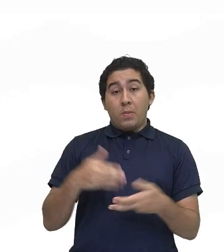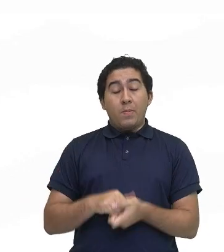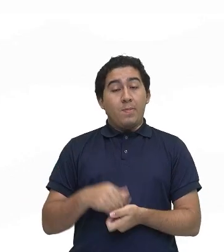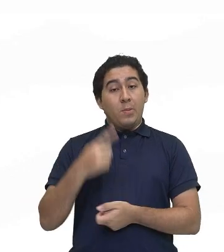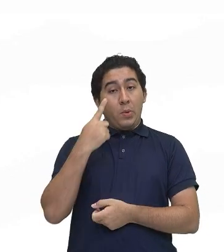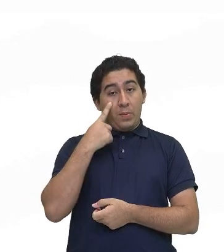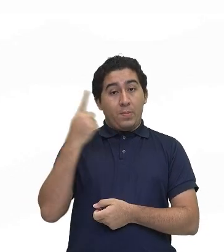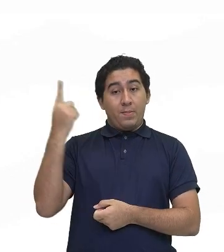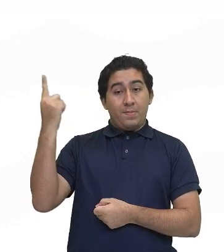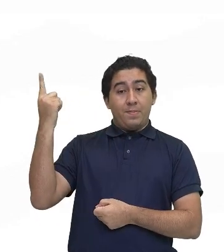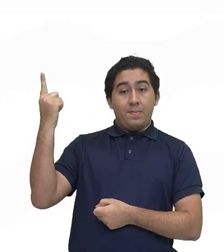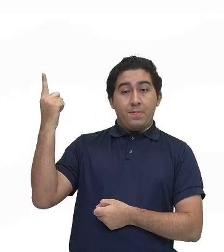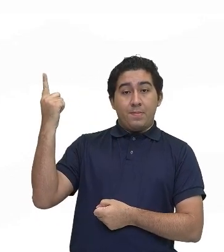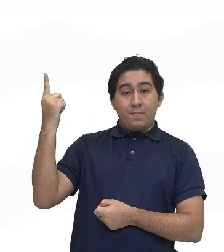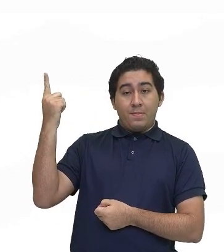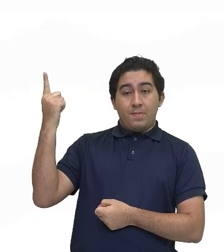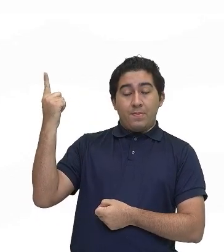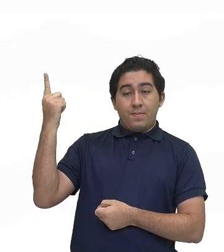lunetas,